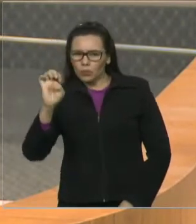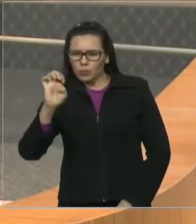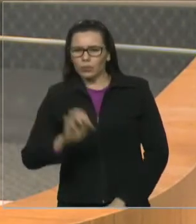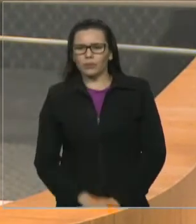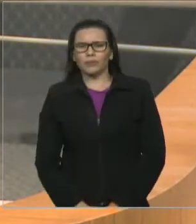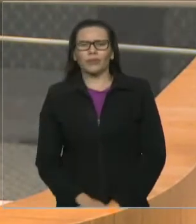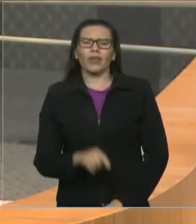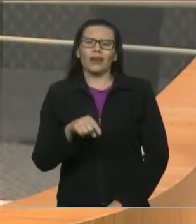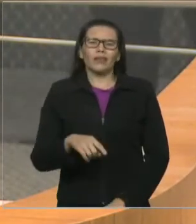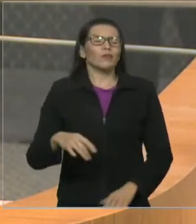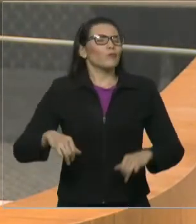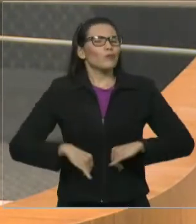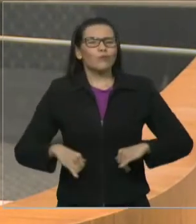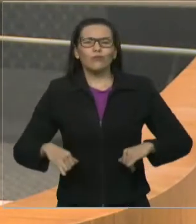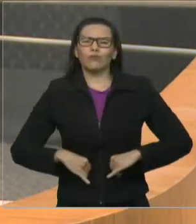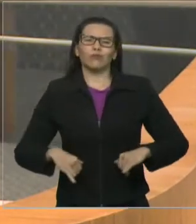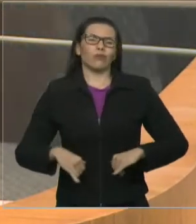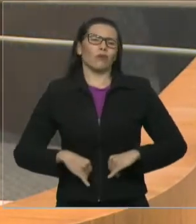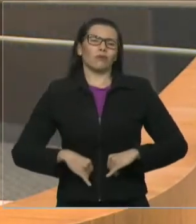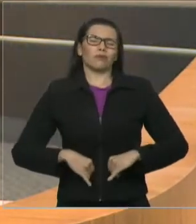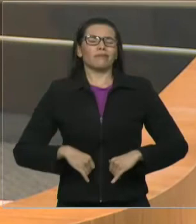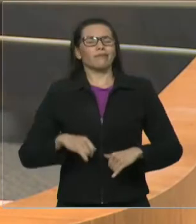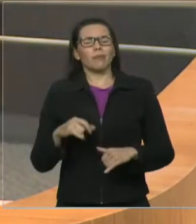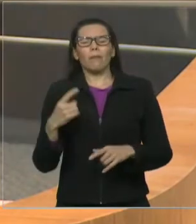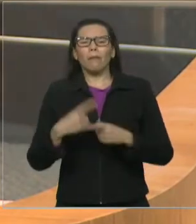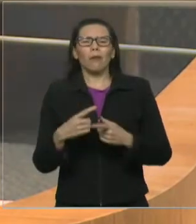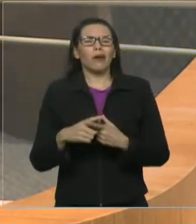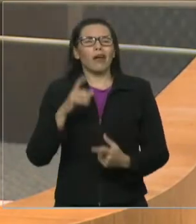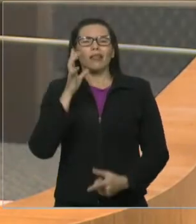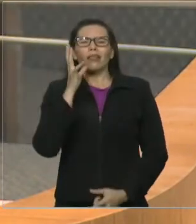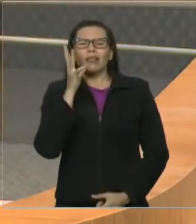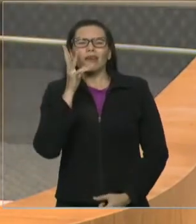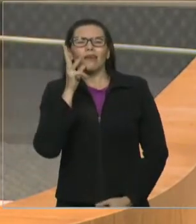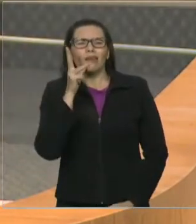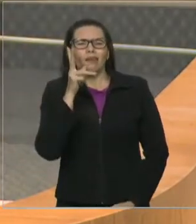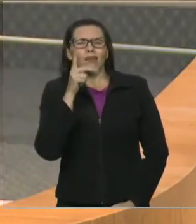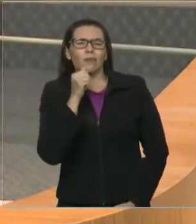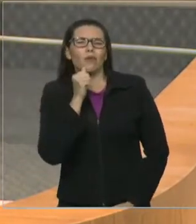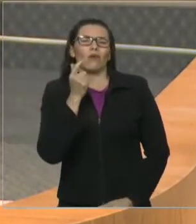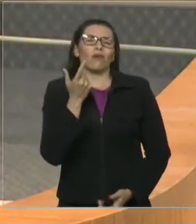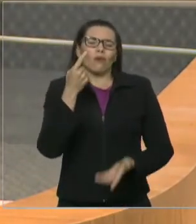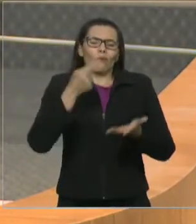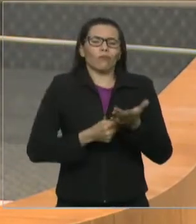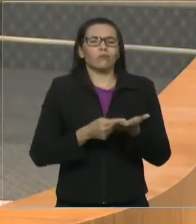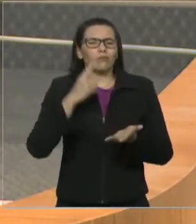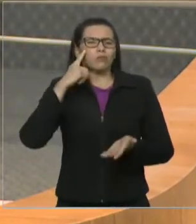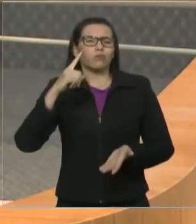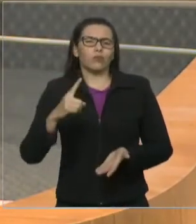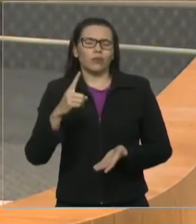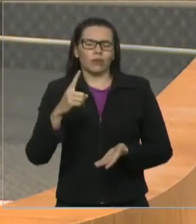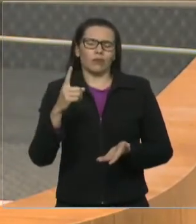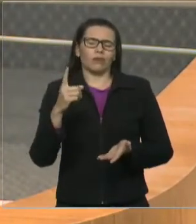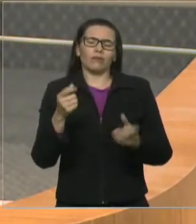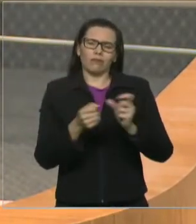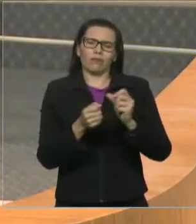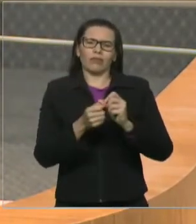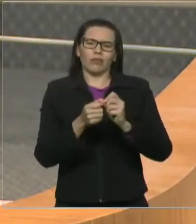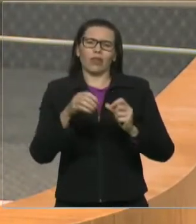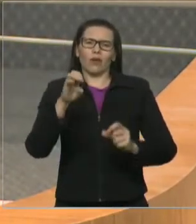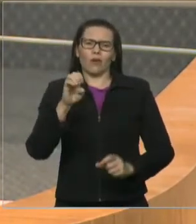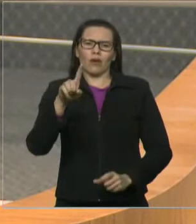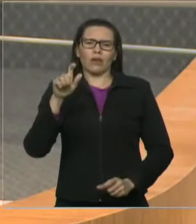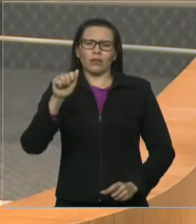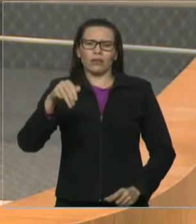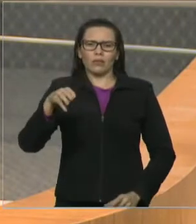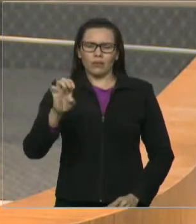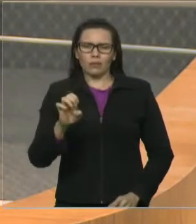não consegue fazer ajuste de medicação. E aí, quando não faz ajuste de medicação, você não trata corretamente